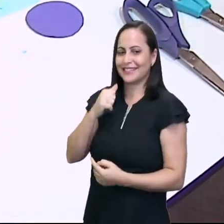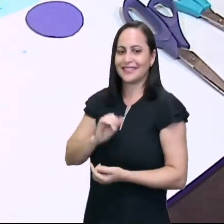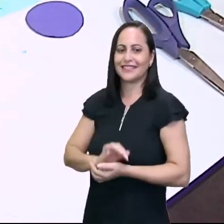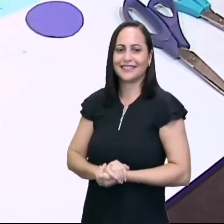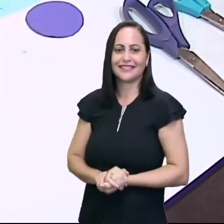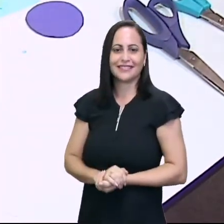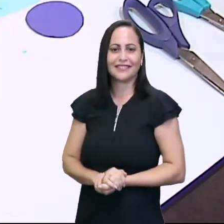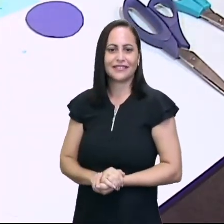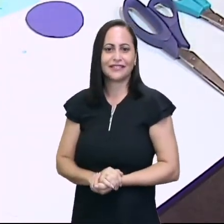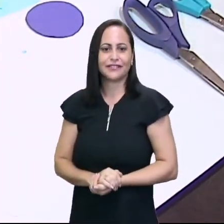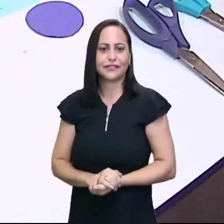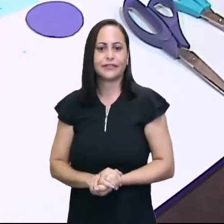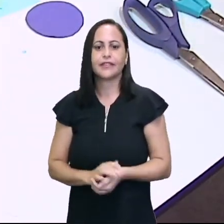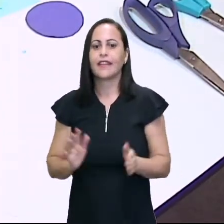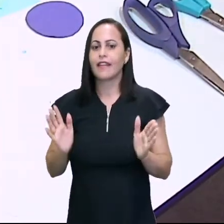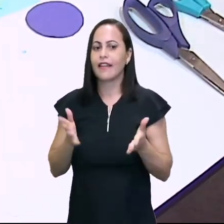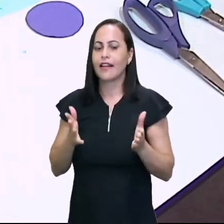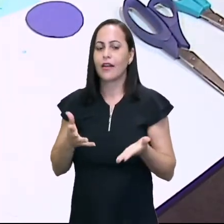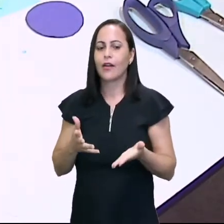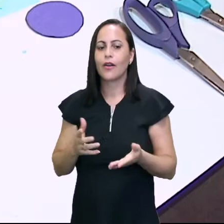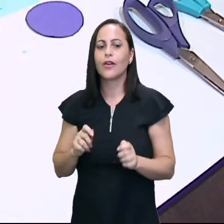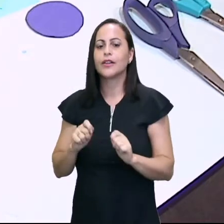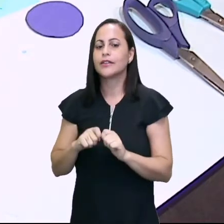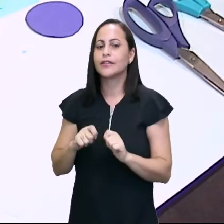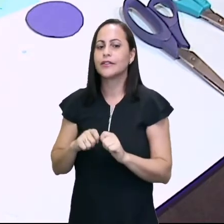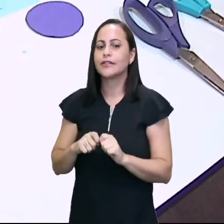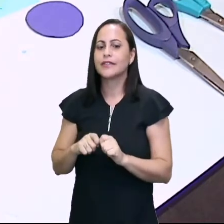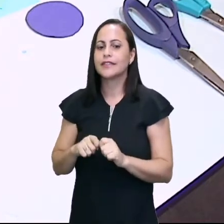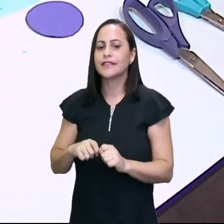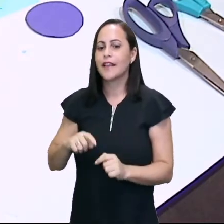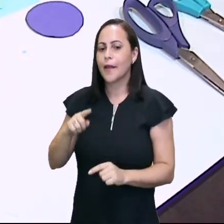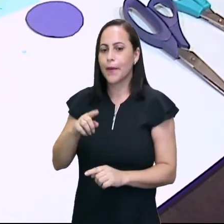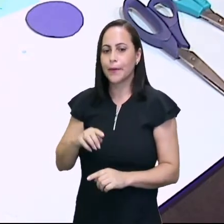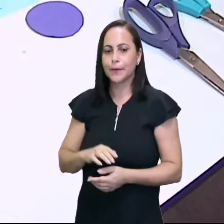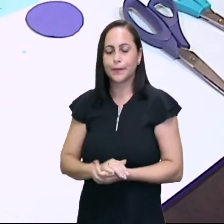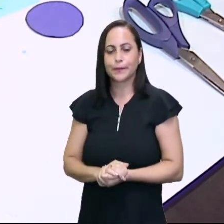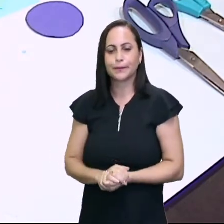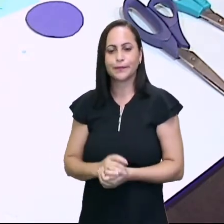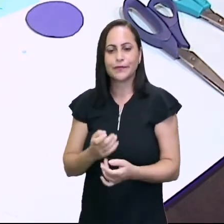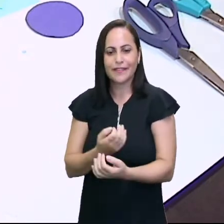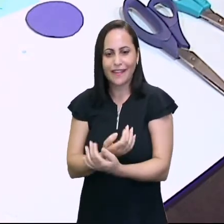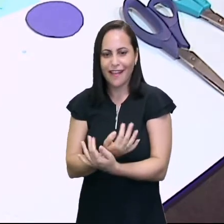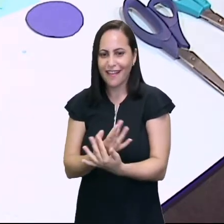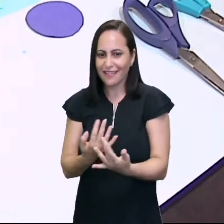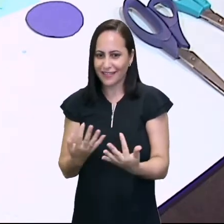bonito. Agora, vou fazer aqui, ó.